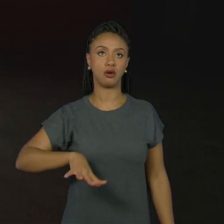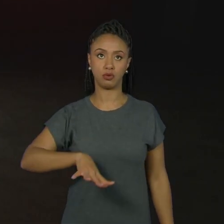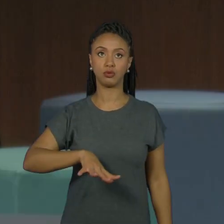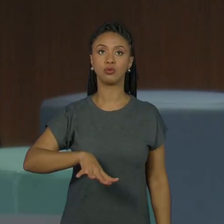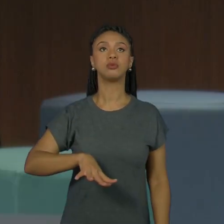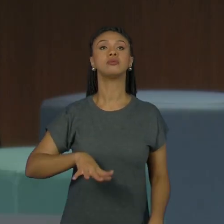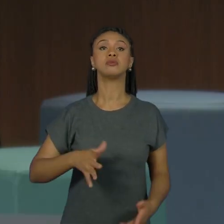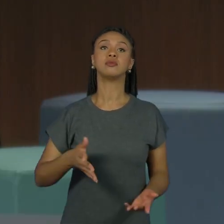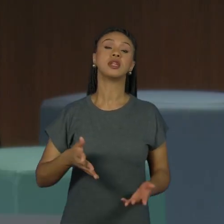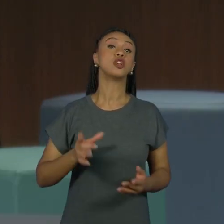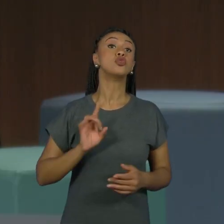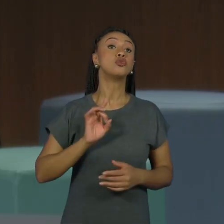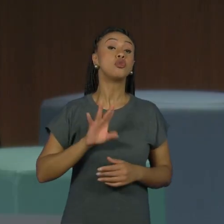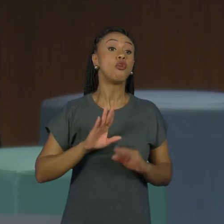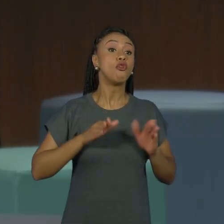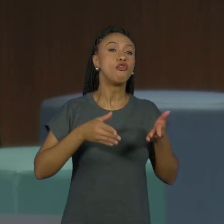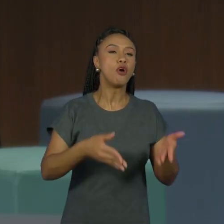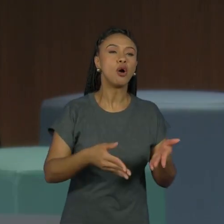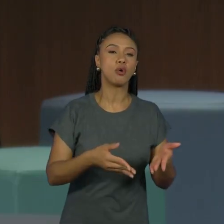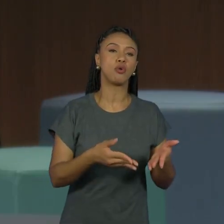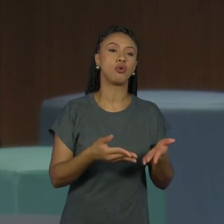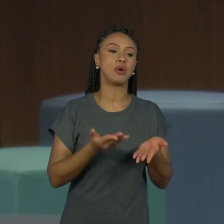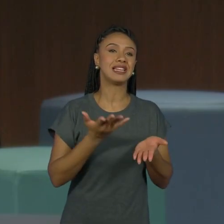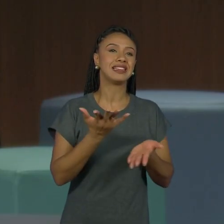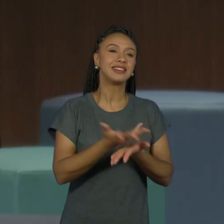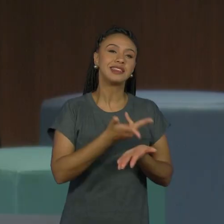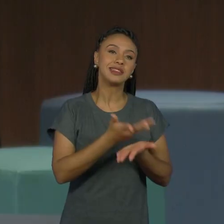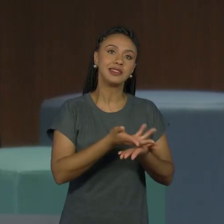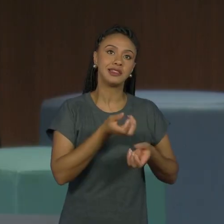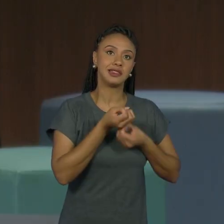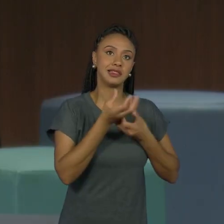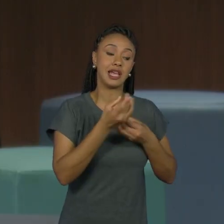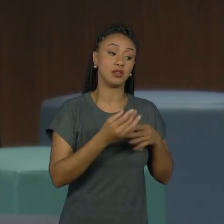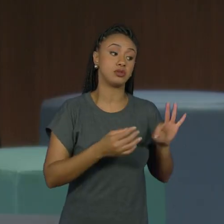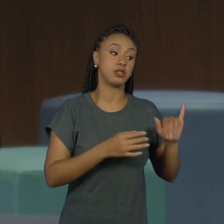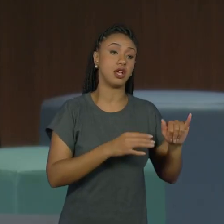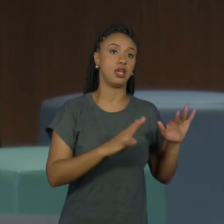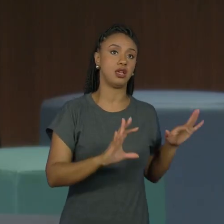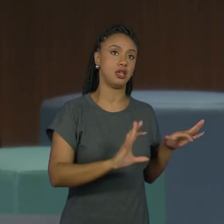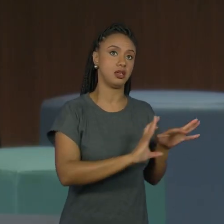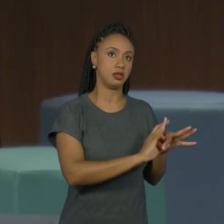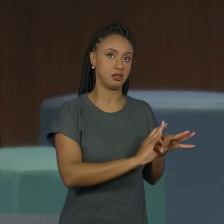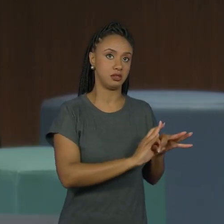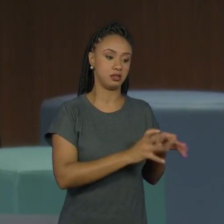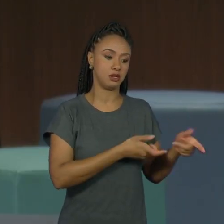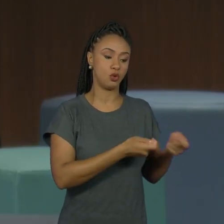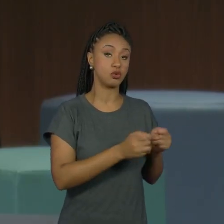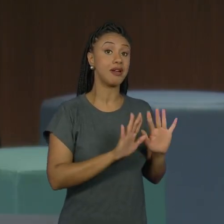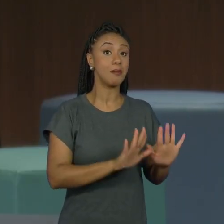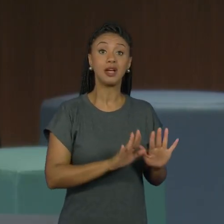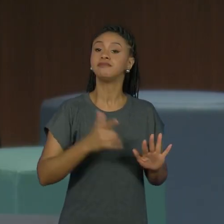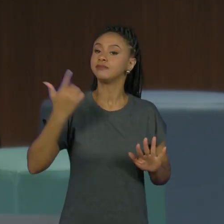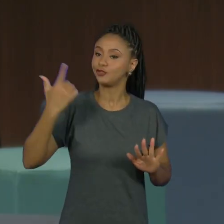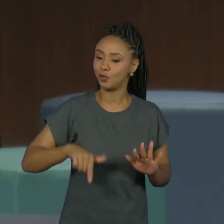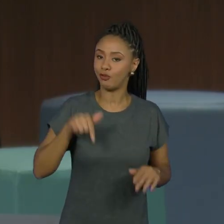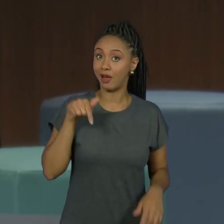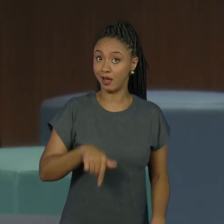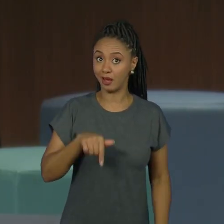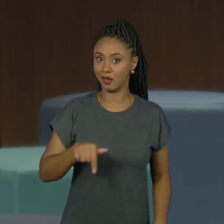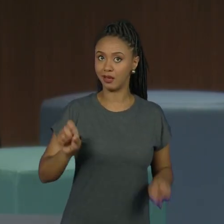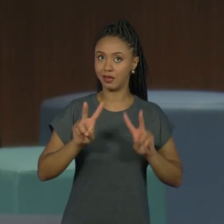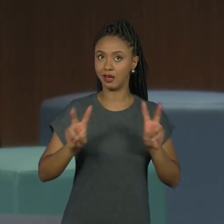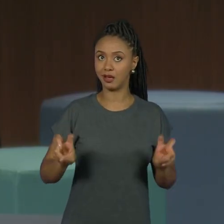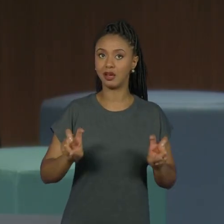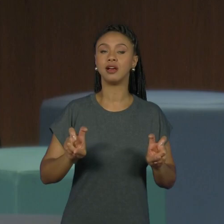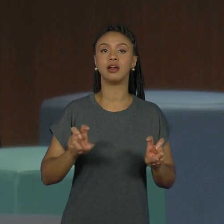de dados é uma parte que tem relação direta com a governança da TI, mas aqui a gente está de novo entendendo como